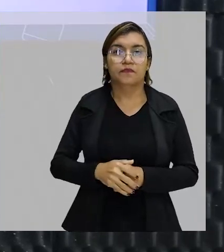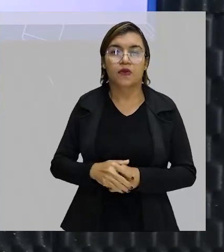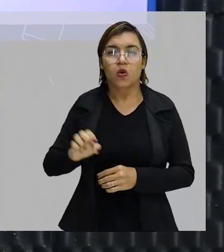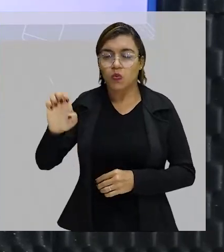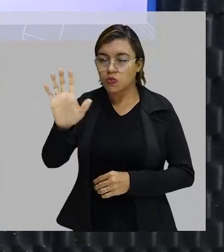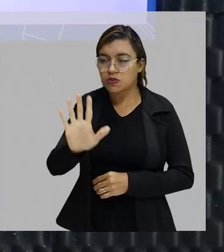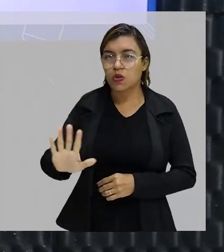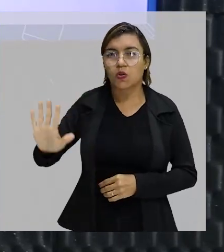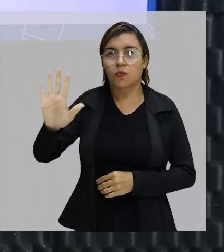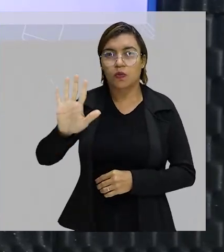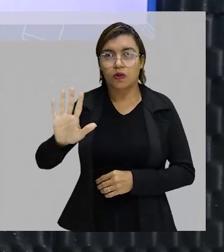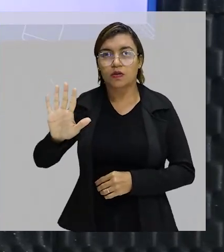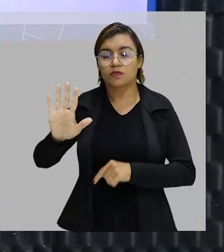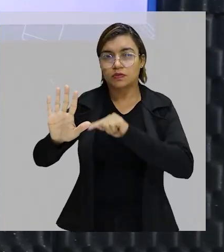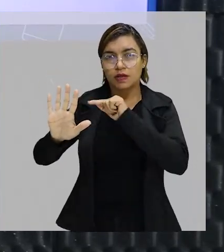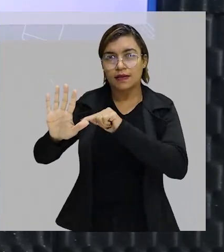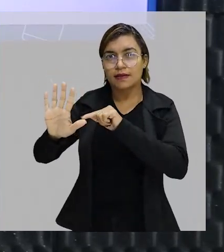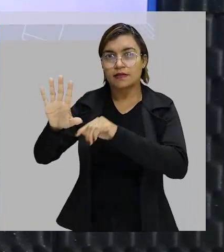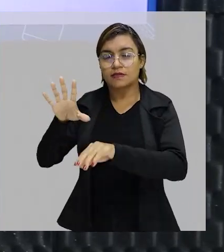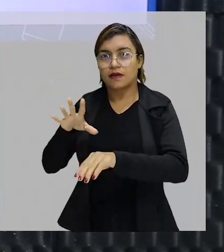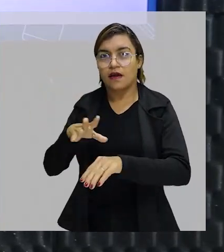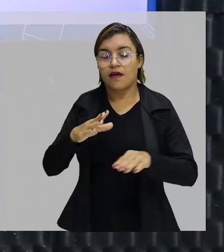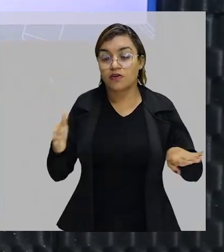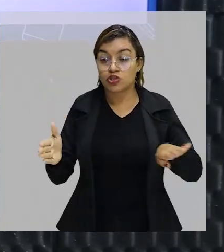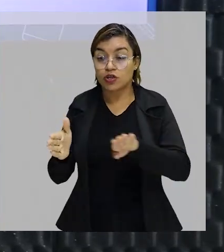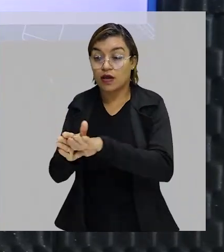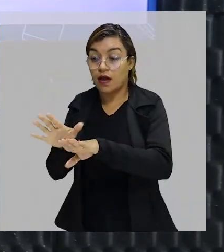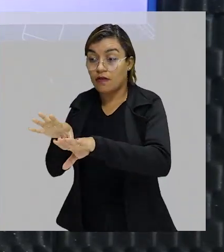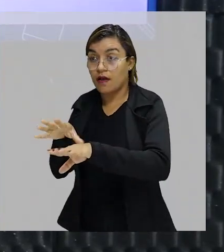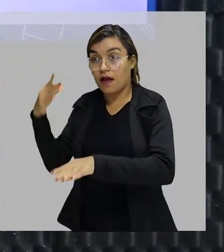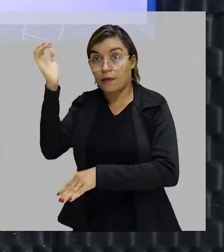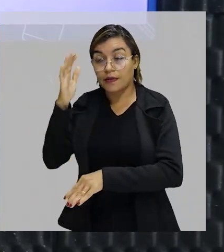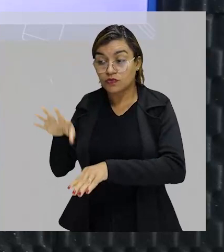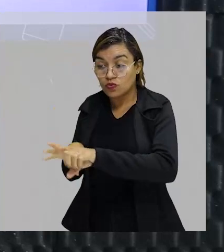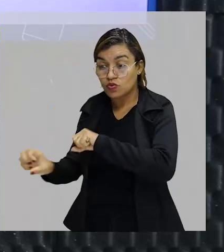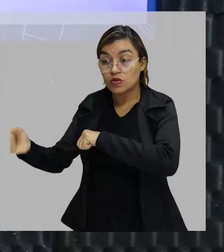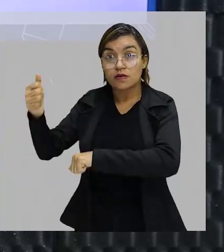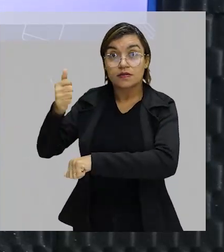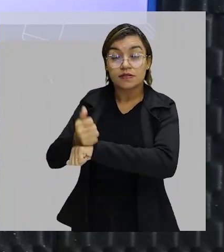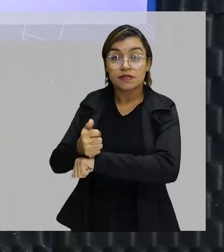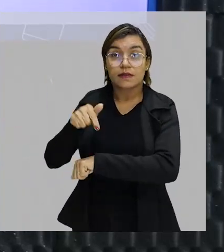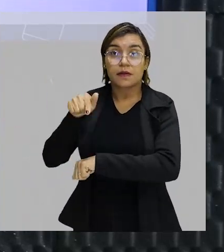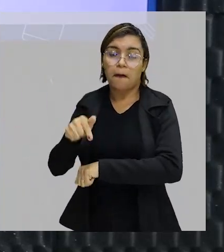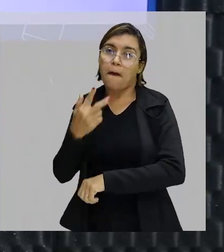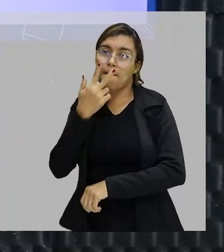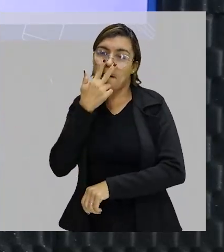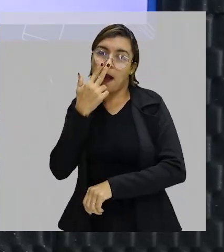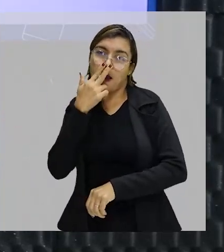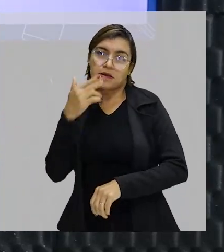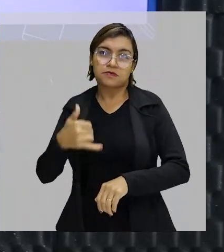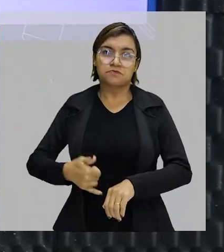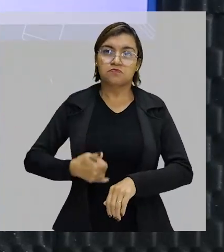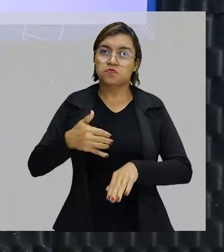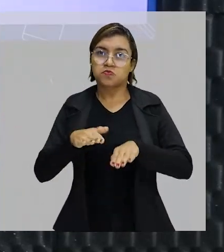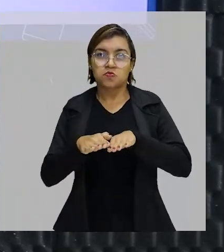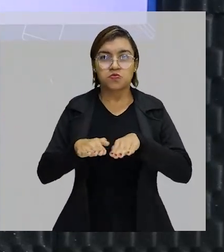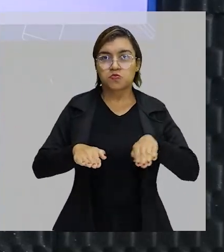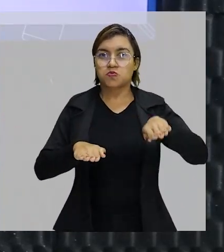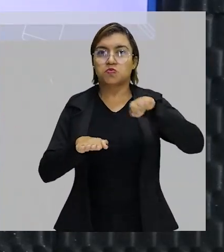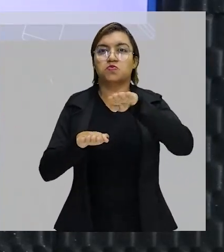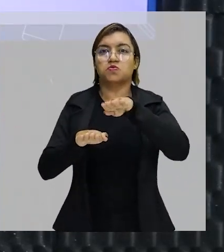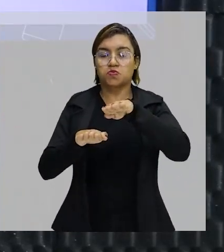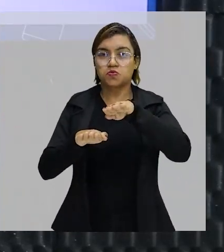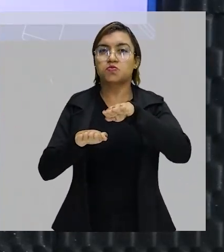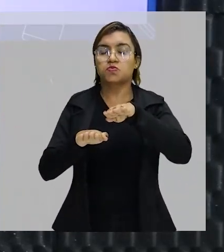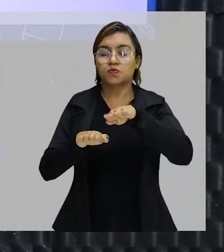né? Os colonizadores, eles julgam-se civilizados como se estivessem num patamar acima dos